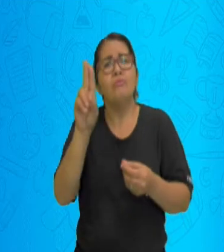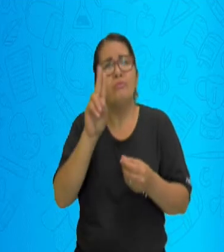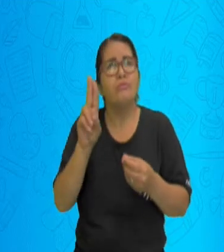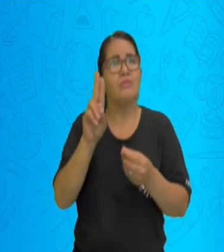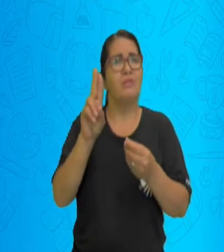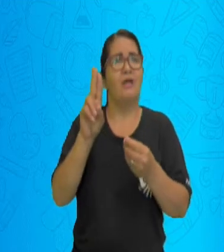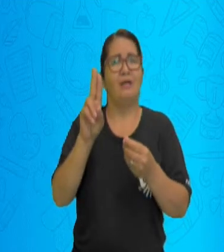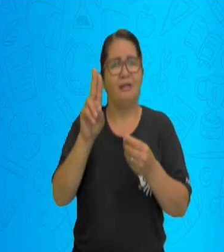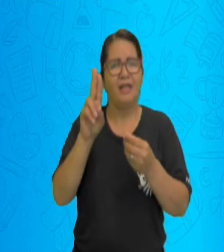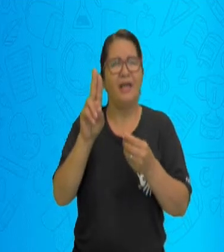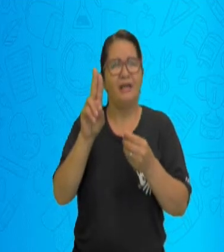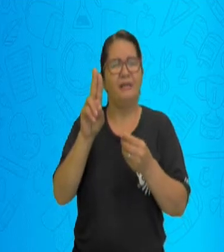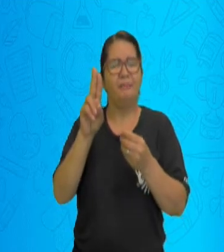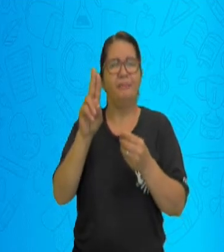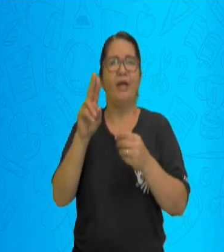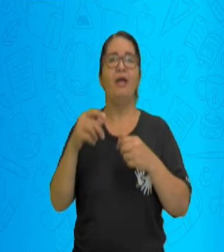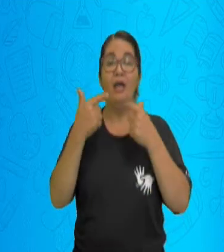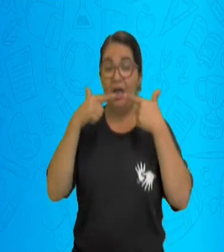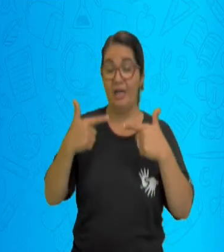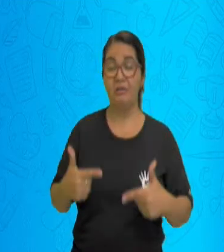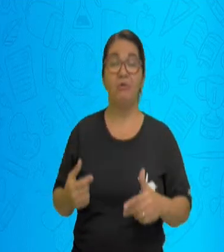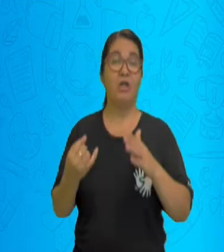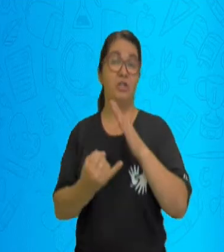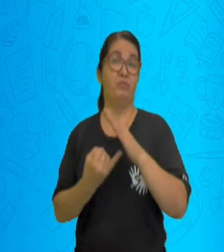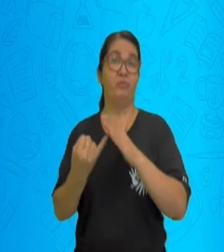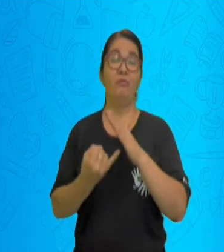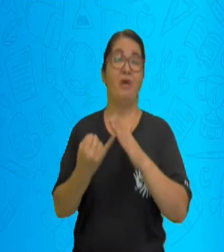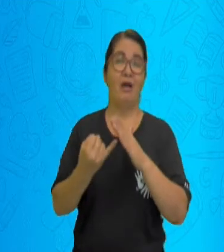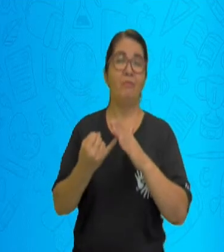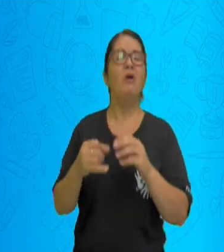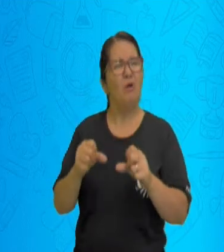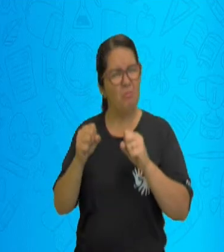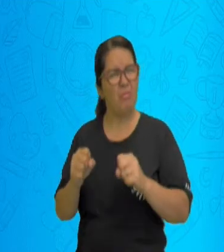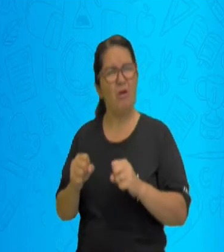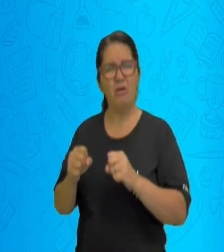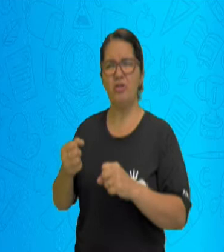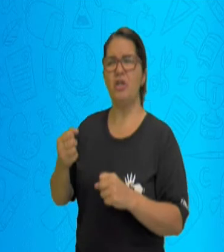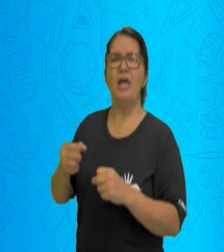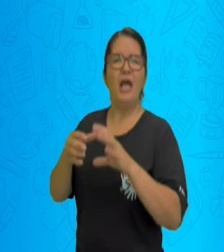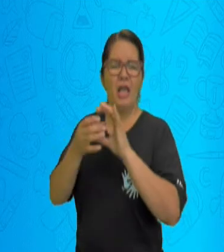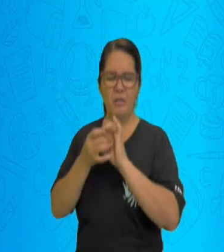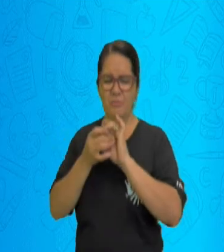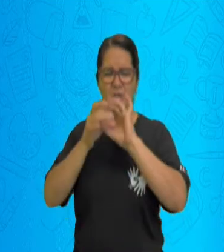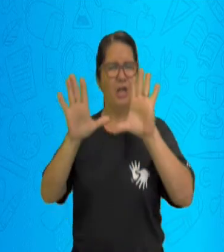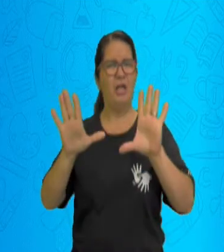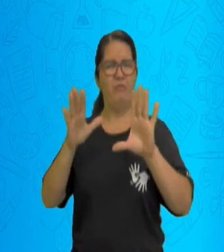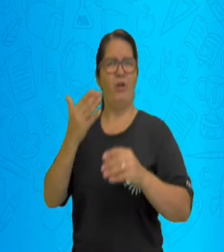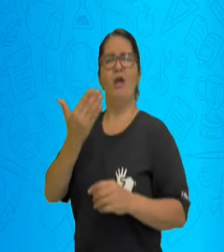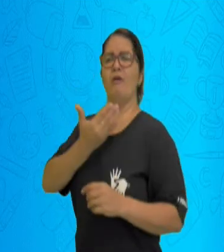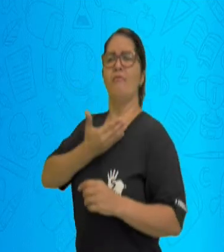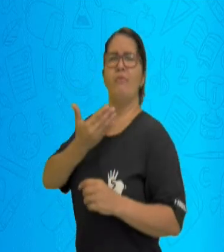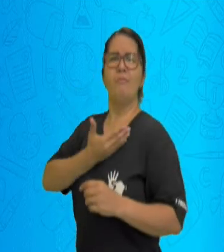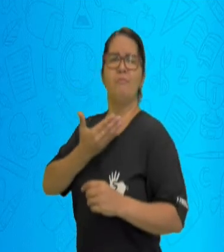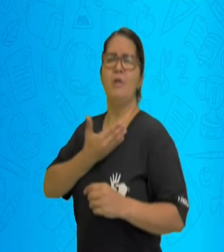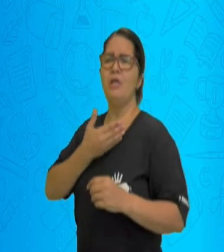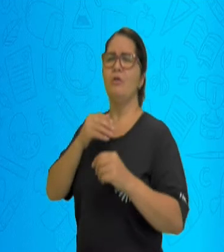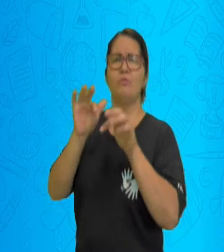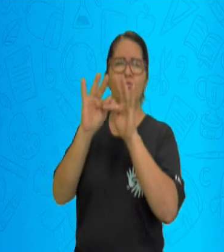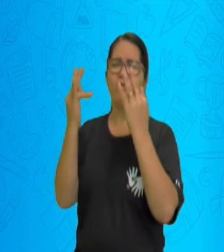com mensagens de celular, redes sociais, não é mesmo? Com os seus familiares e